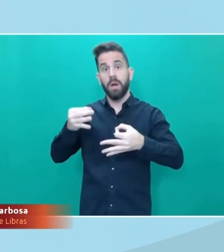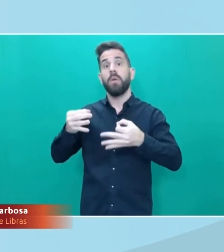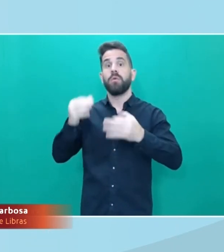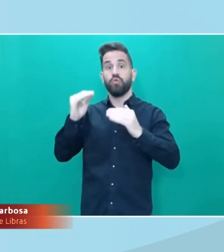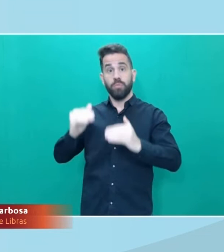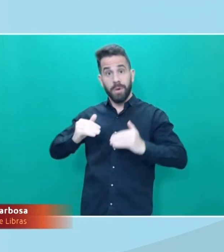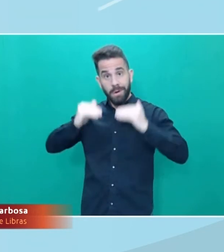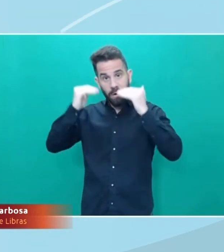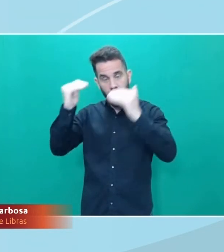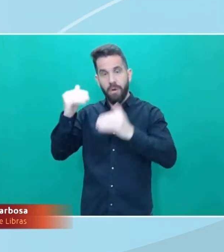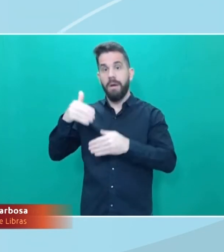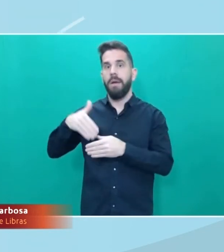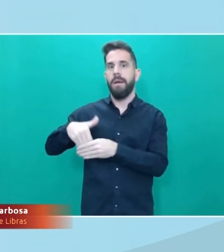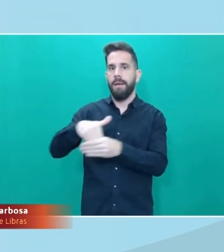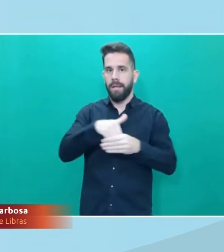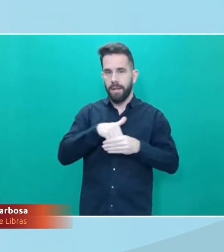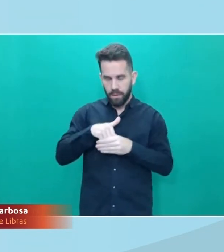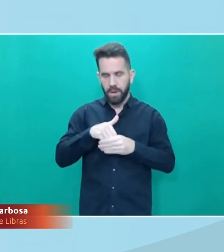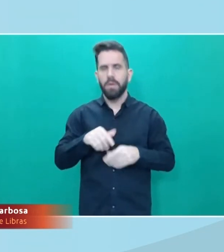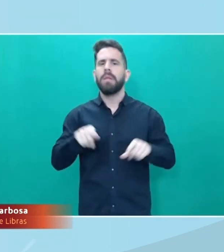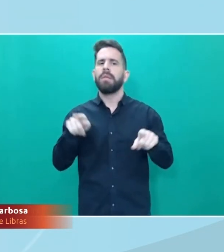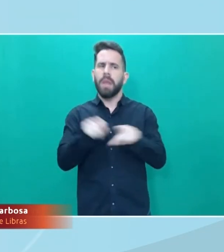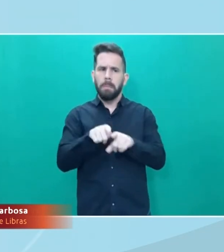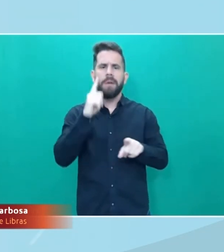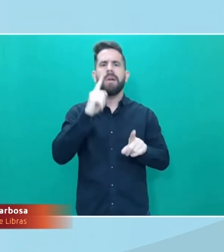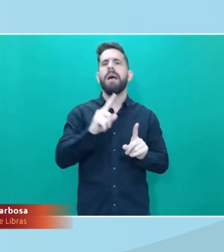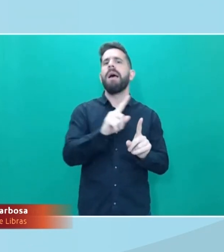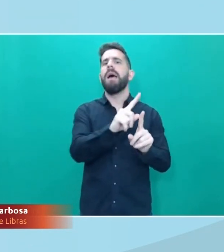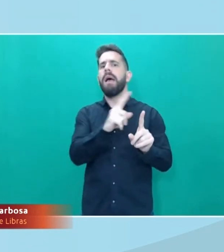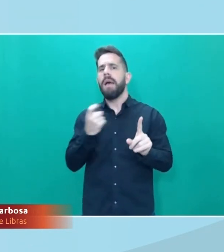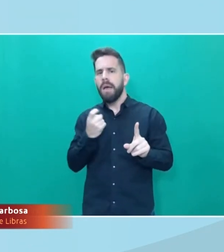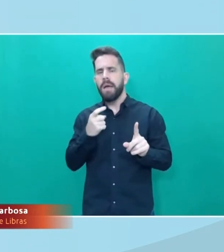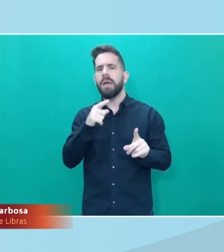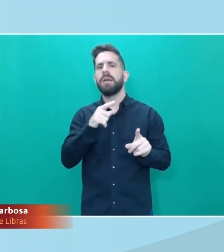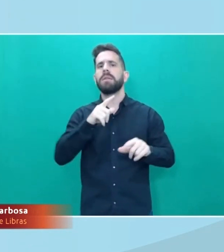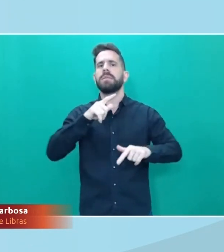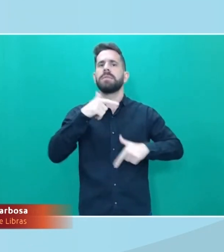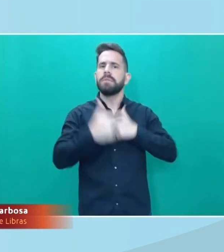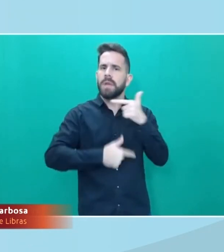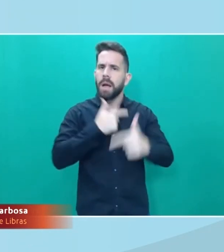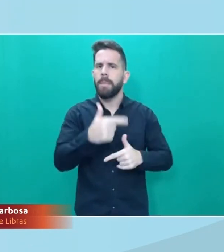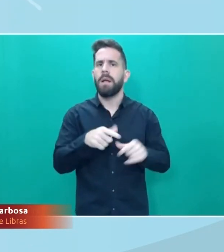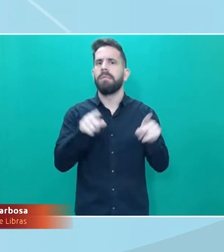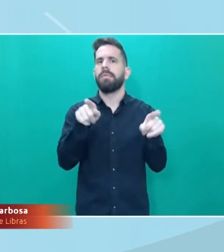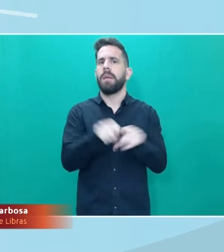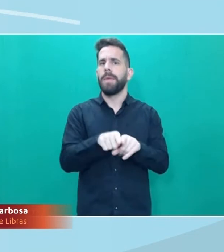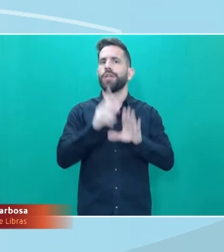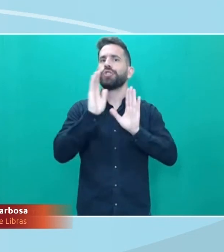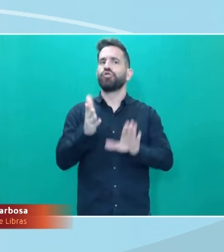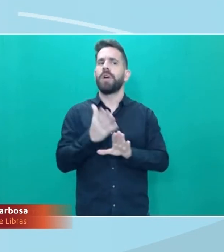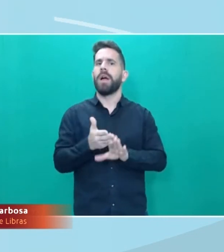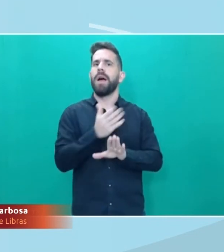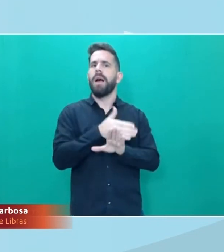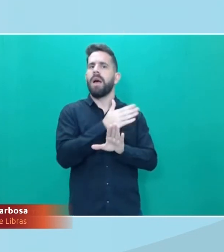passado. Para isso, checaram o que cada um dos candidatos já fez antes de se